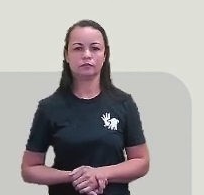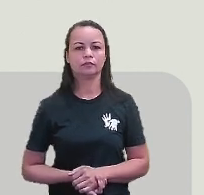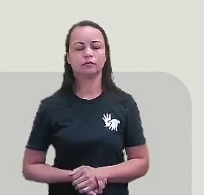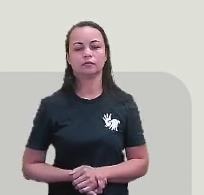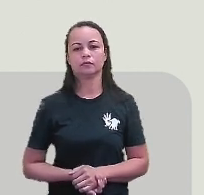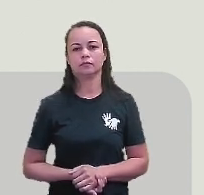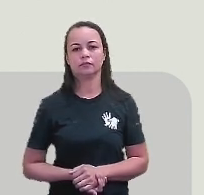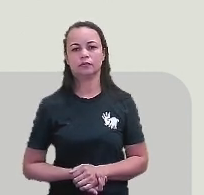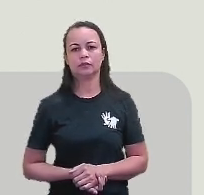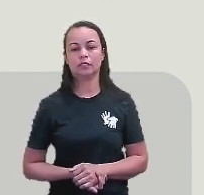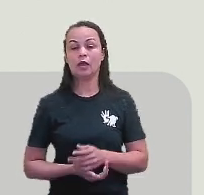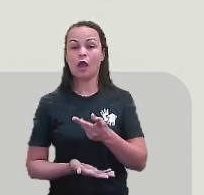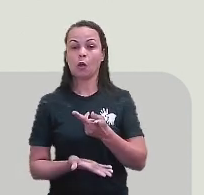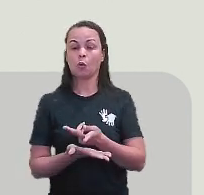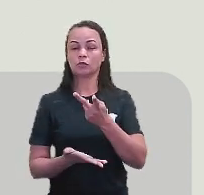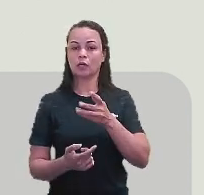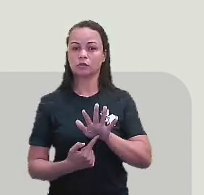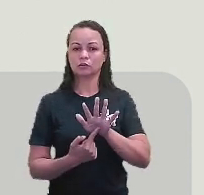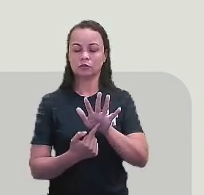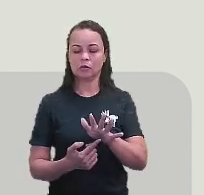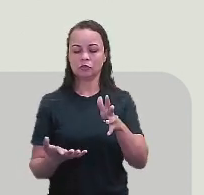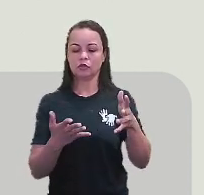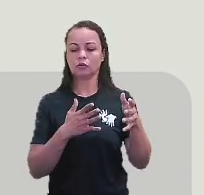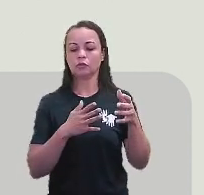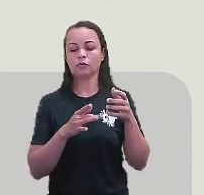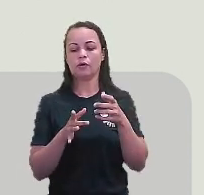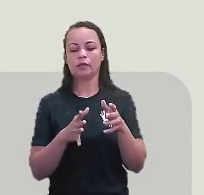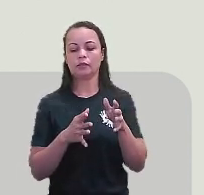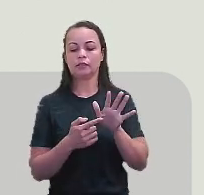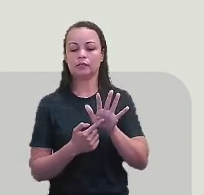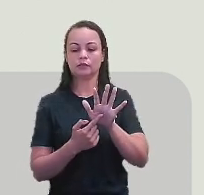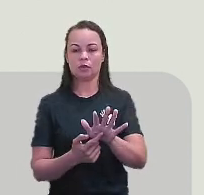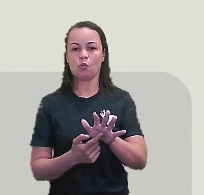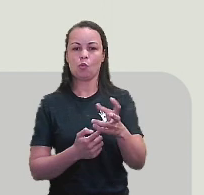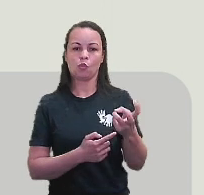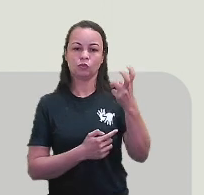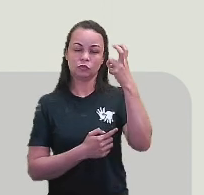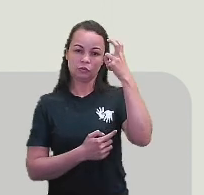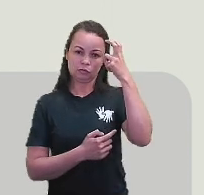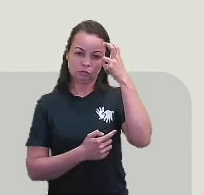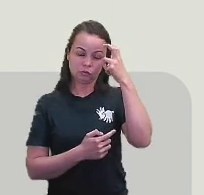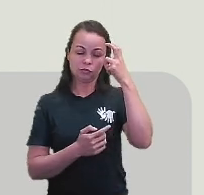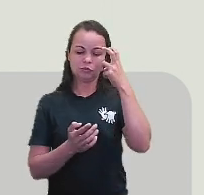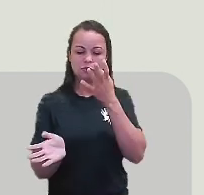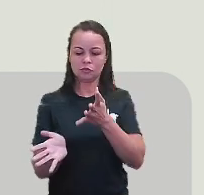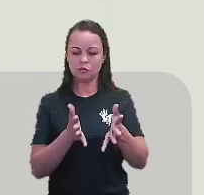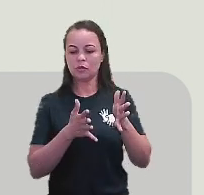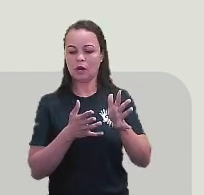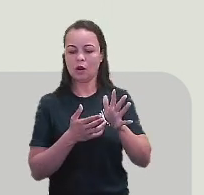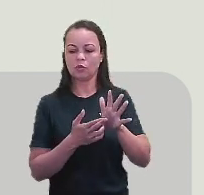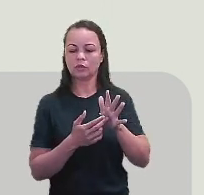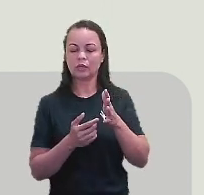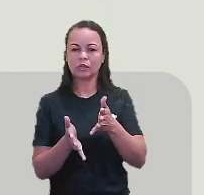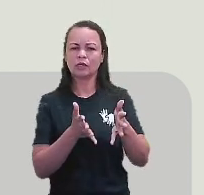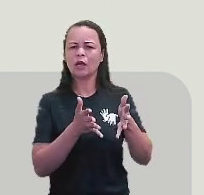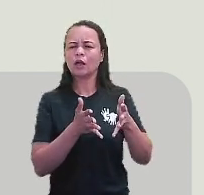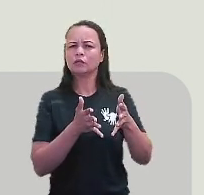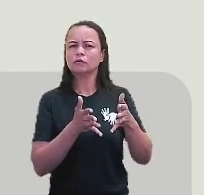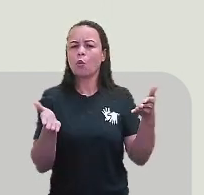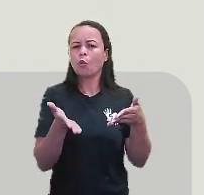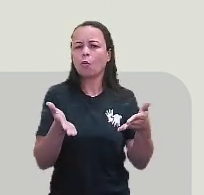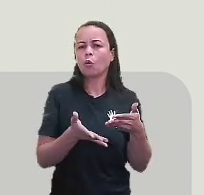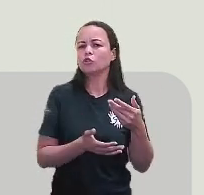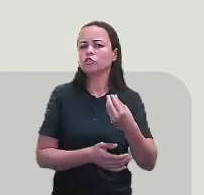Acontece quando há identificação cultural com o local onde se vai. Moramos hoje, nosso país hoje é